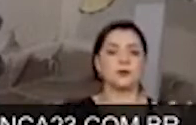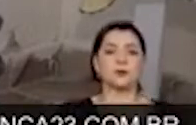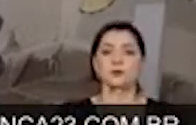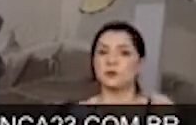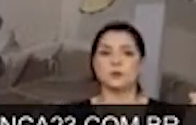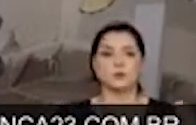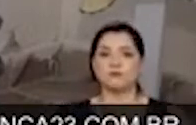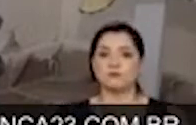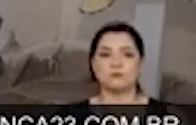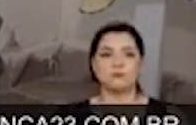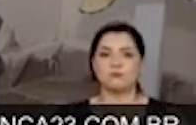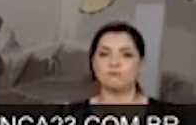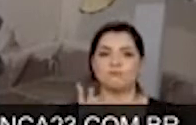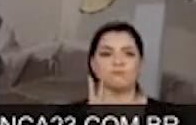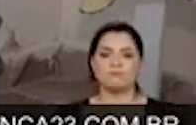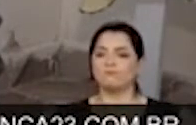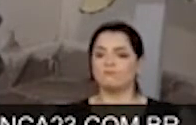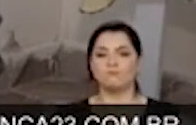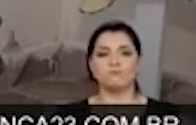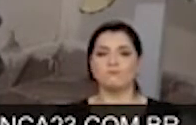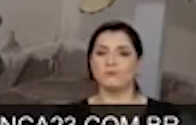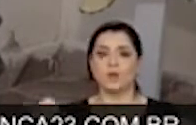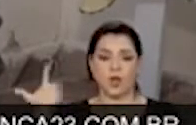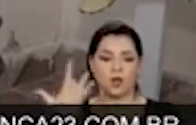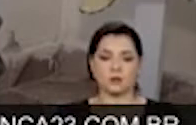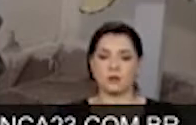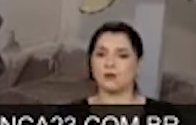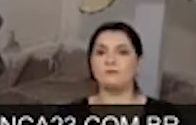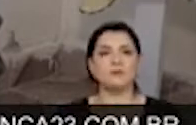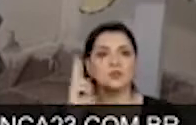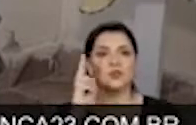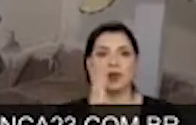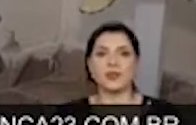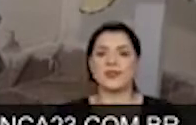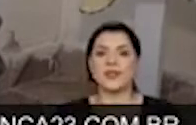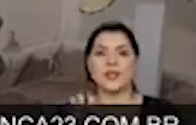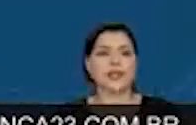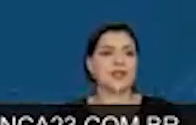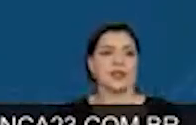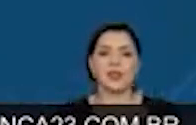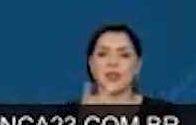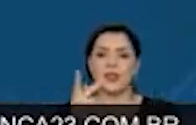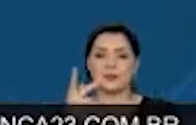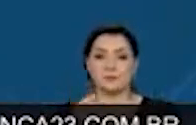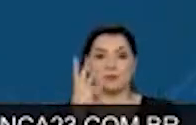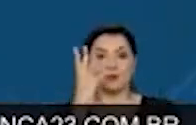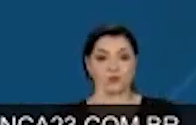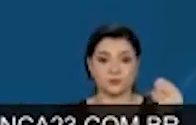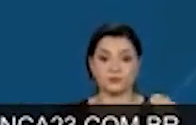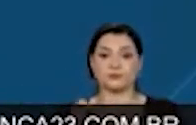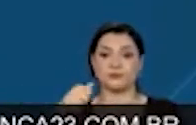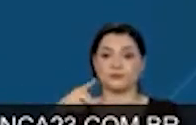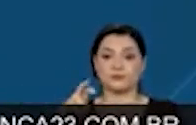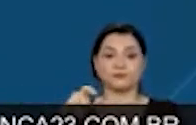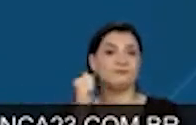subiu, do nada. E até hoje, sem rastro, nem rastro nenhum. Quando desapareceu, Andressa